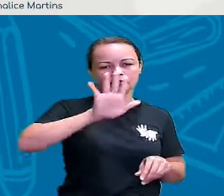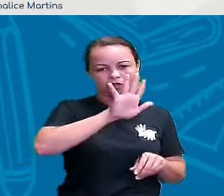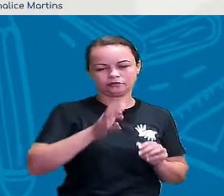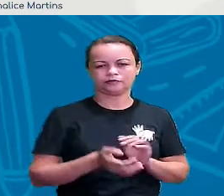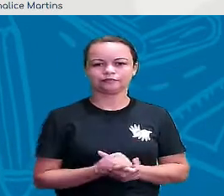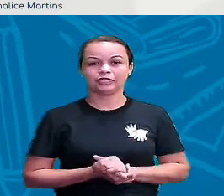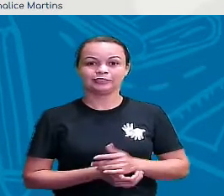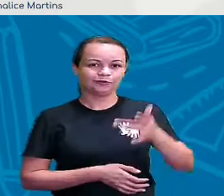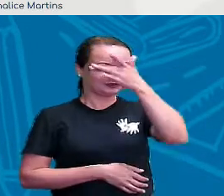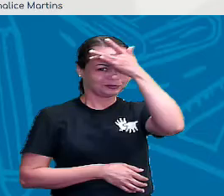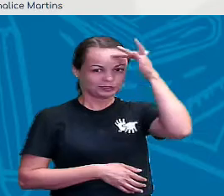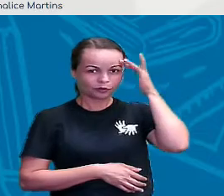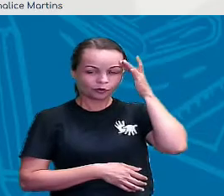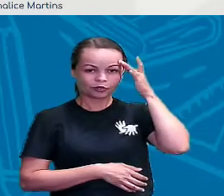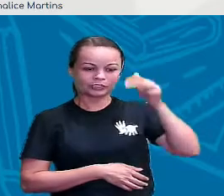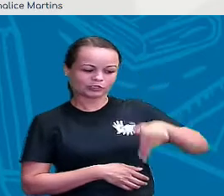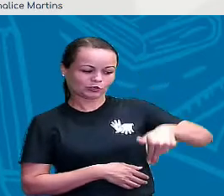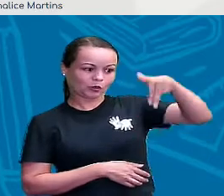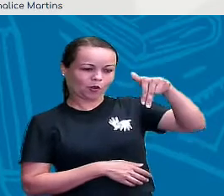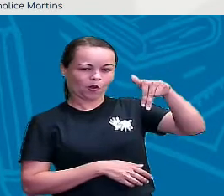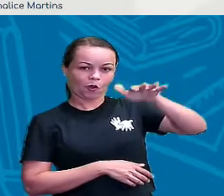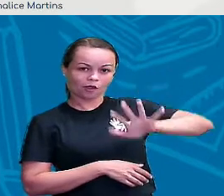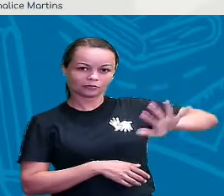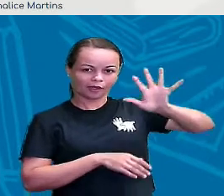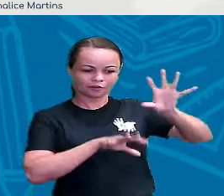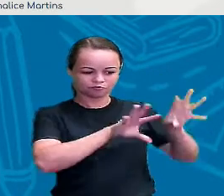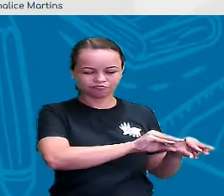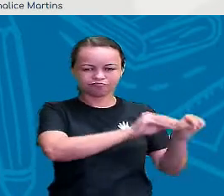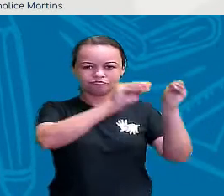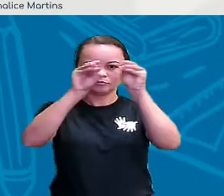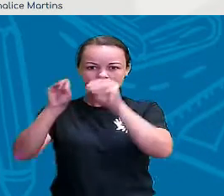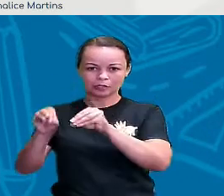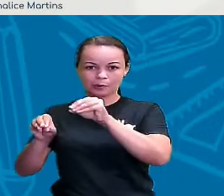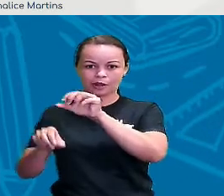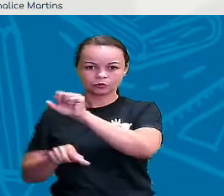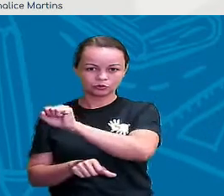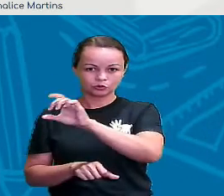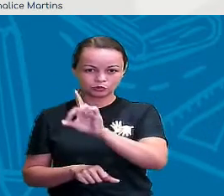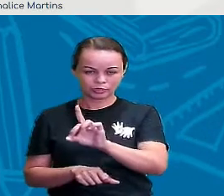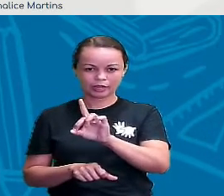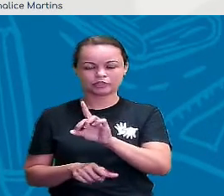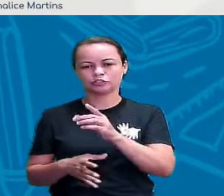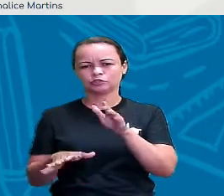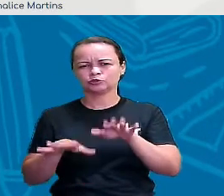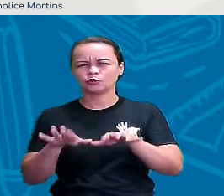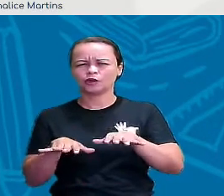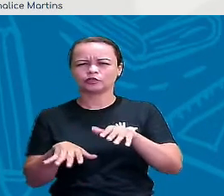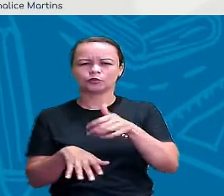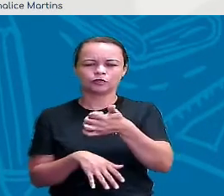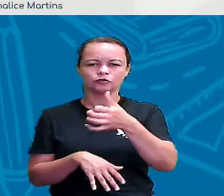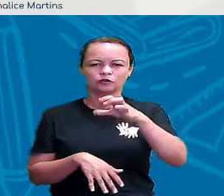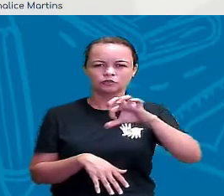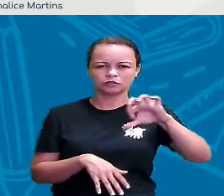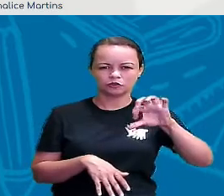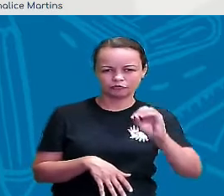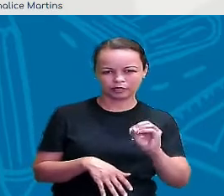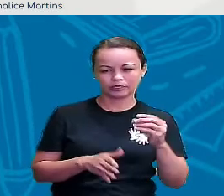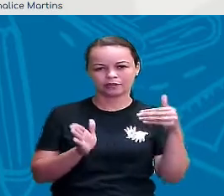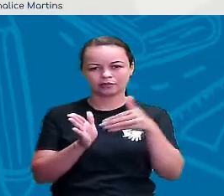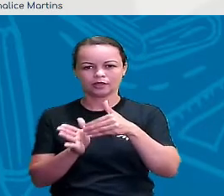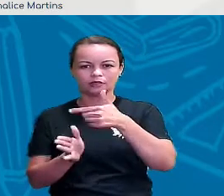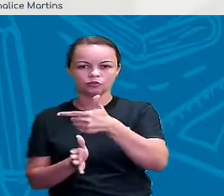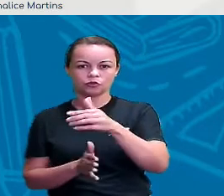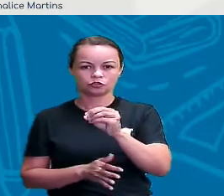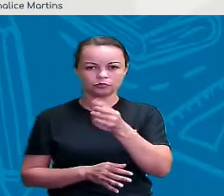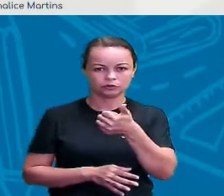foram para a região Sudeste, nesse período aí de 1990 a 2010, elas passam a migrar